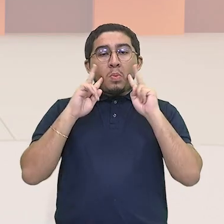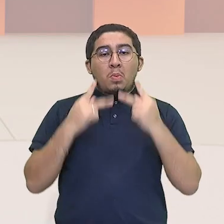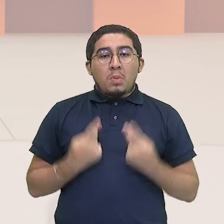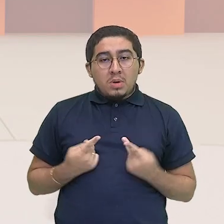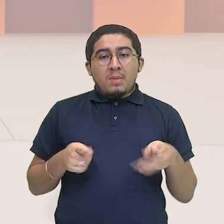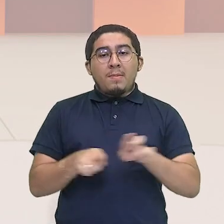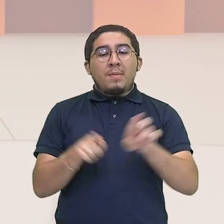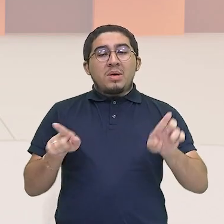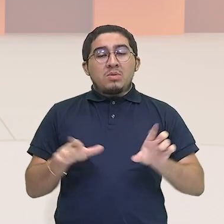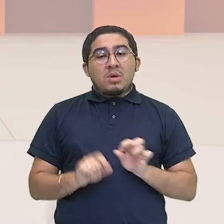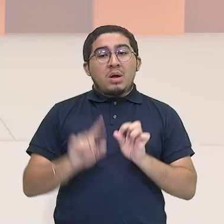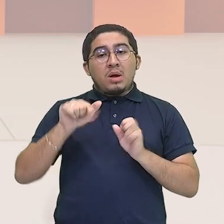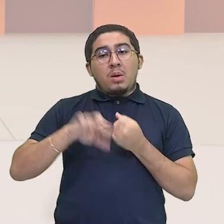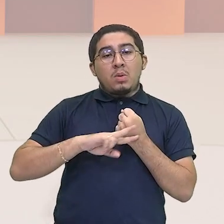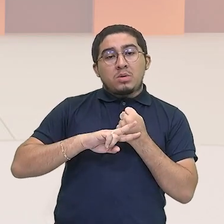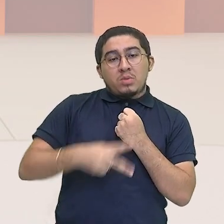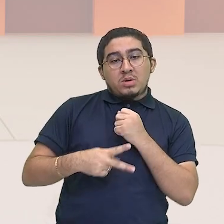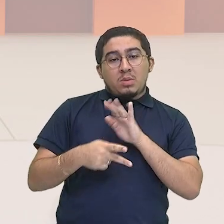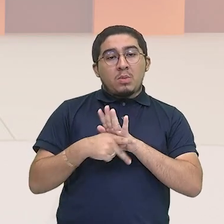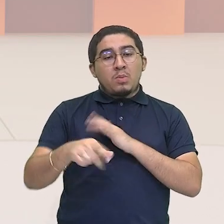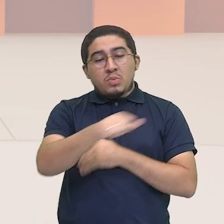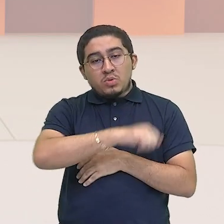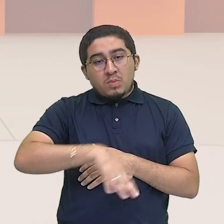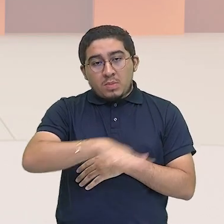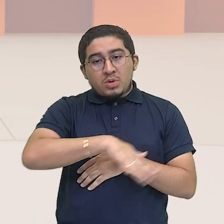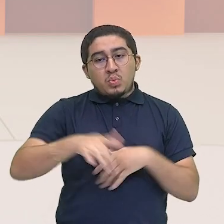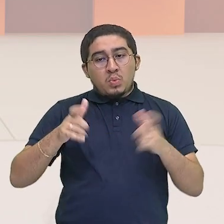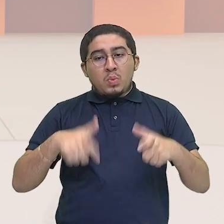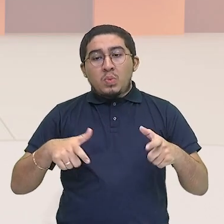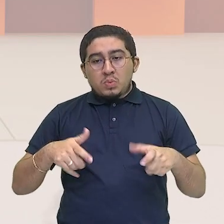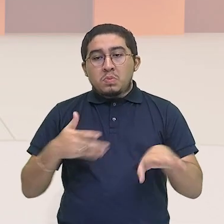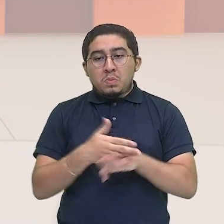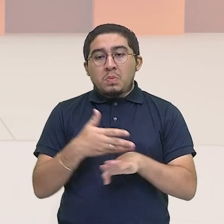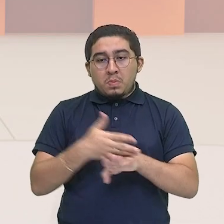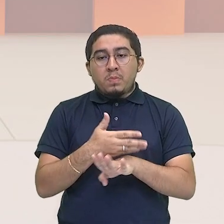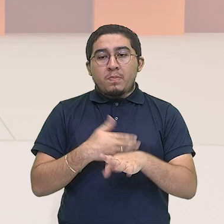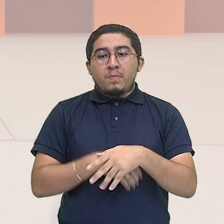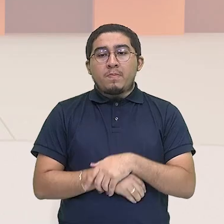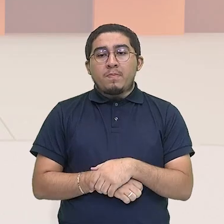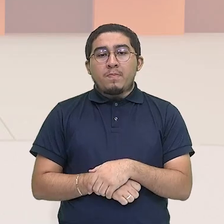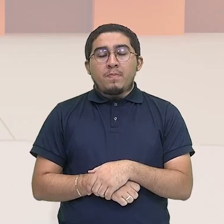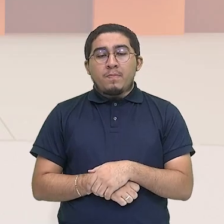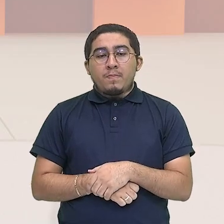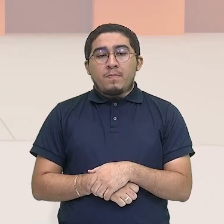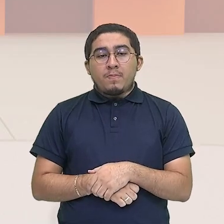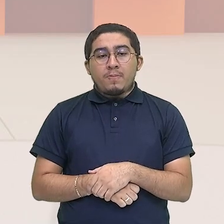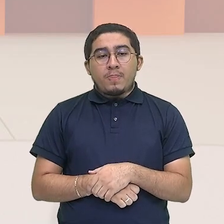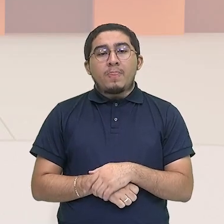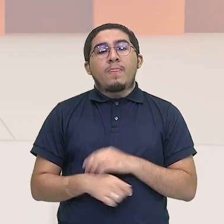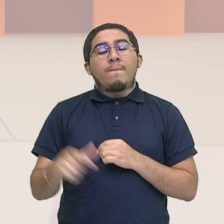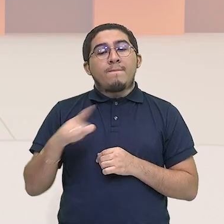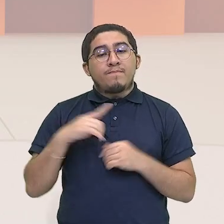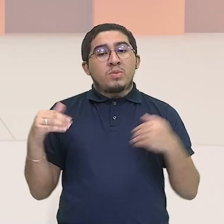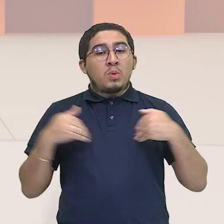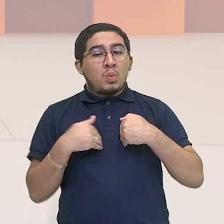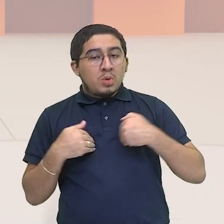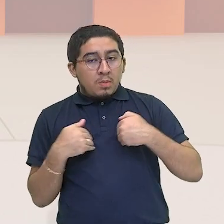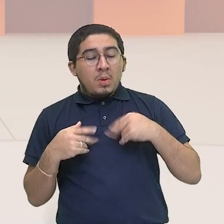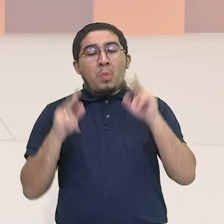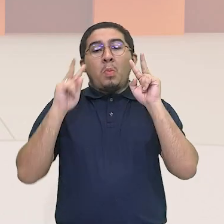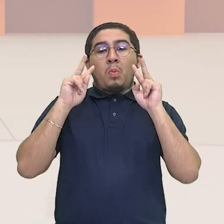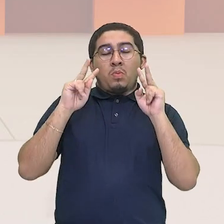isto é, ele é resultado, né, do meio social onde ele vive. Então, dentre os animais, o ser humano é aquele